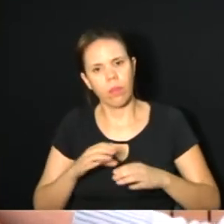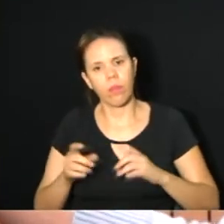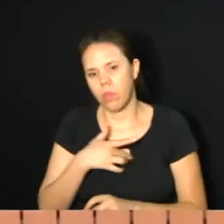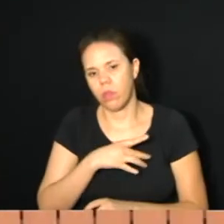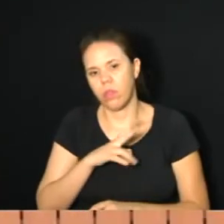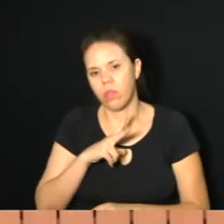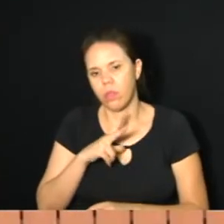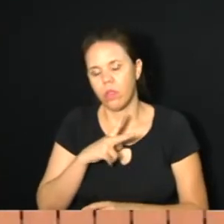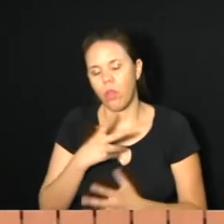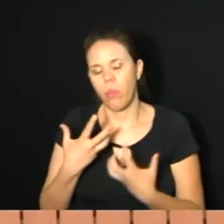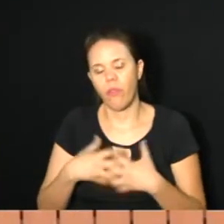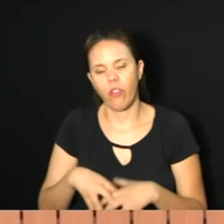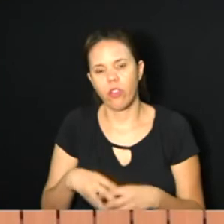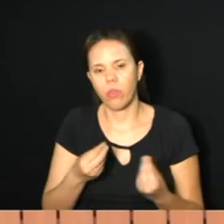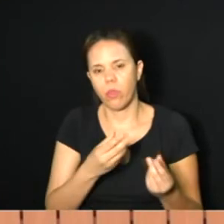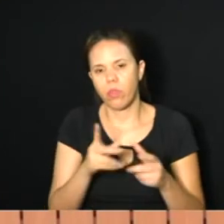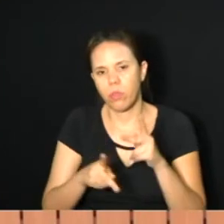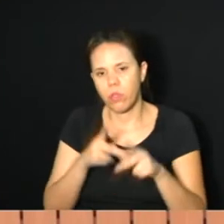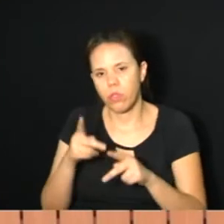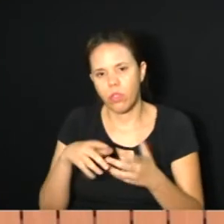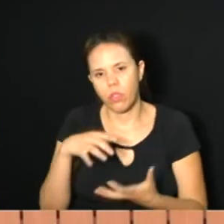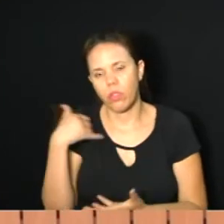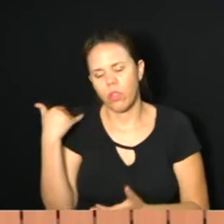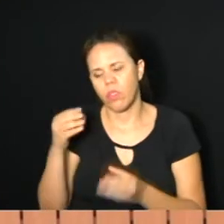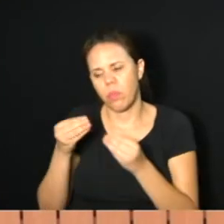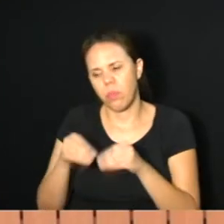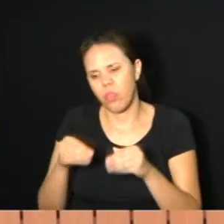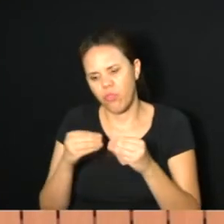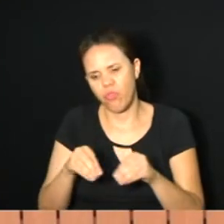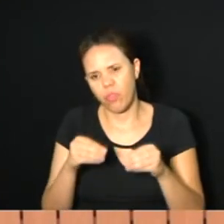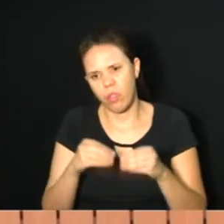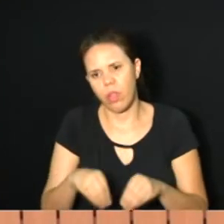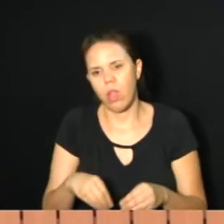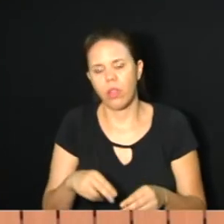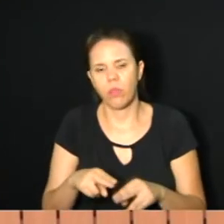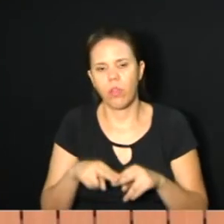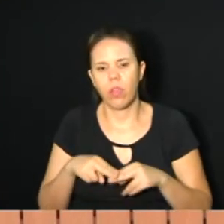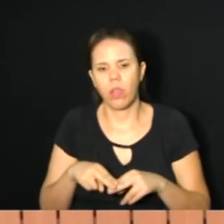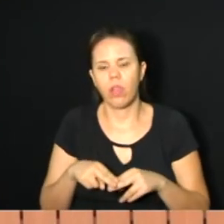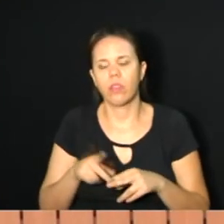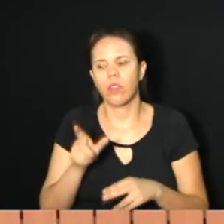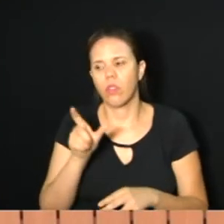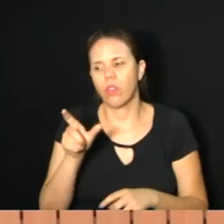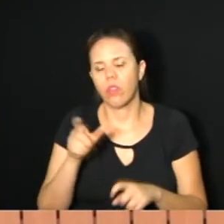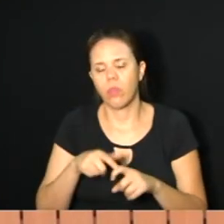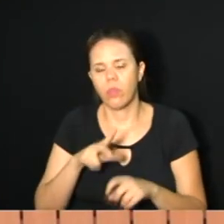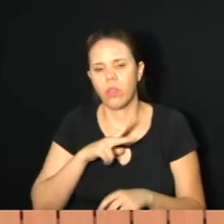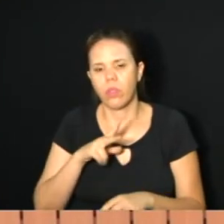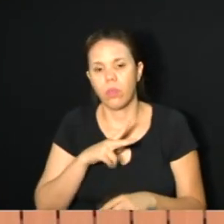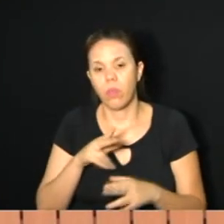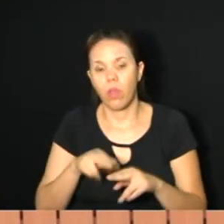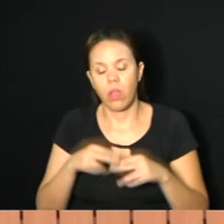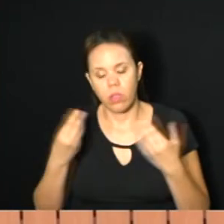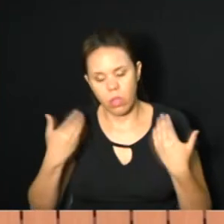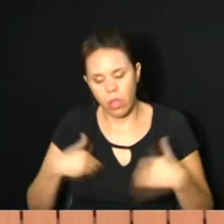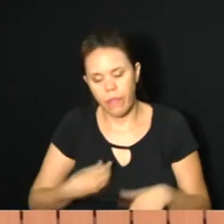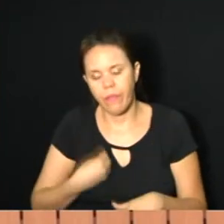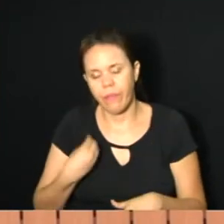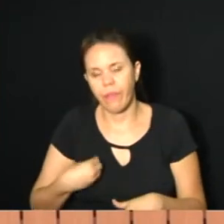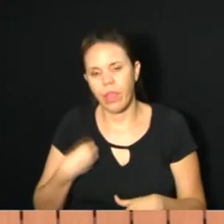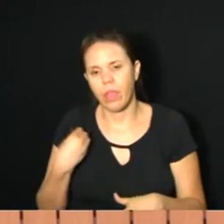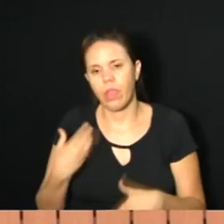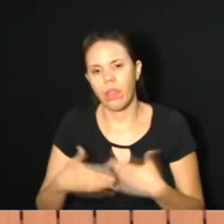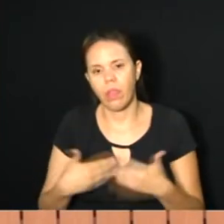conciliação esses idosos são muito indicado não só pelo plano de saúde e também pela condição de vida é